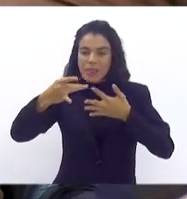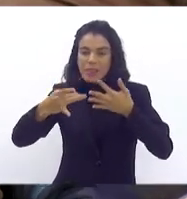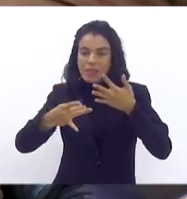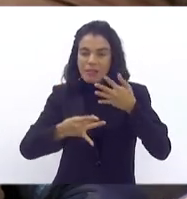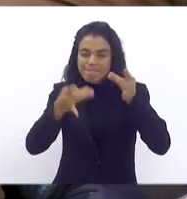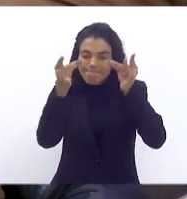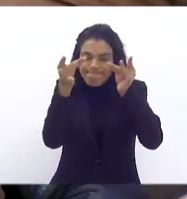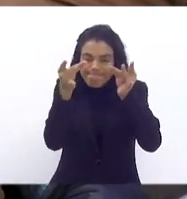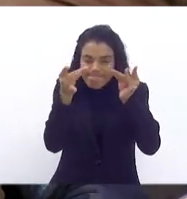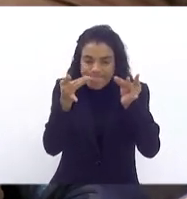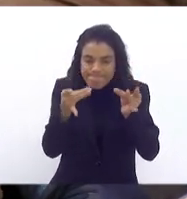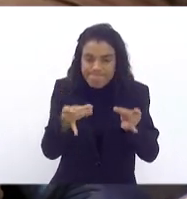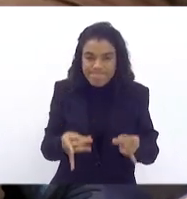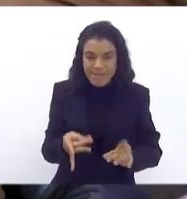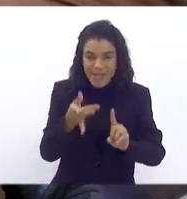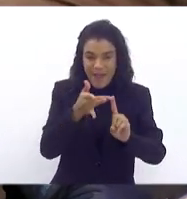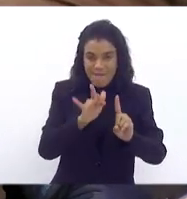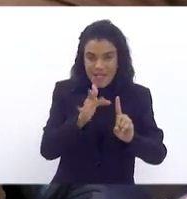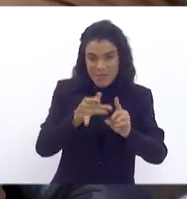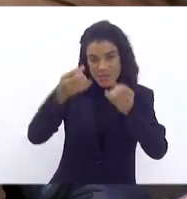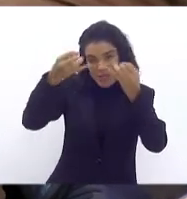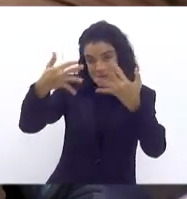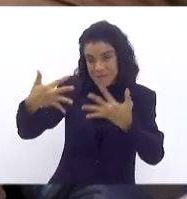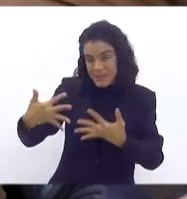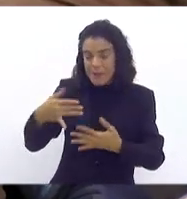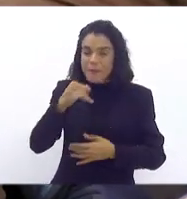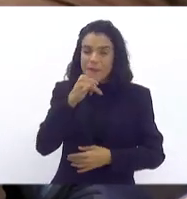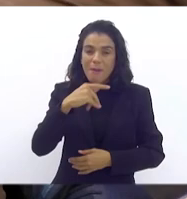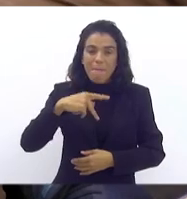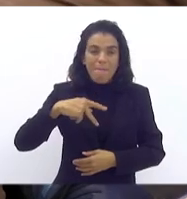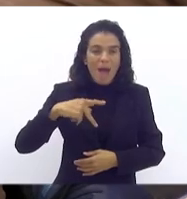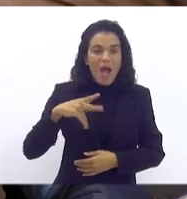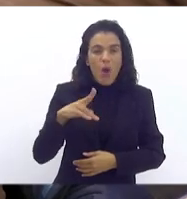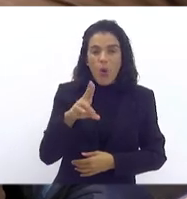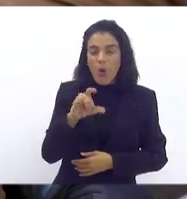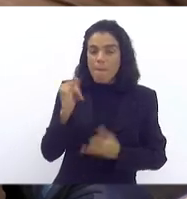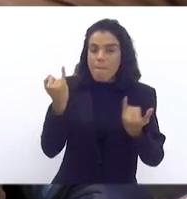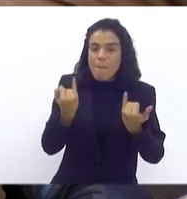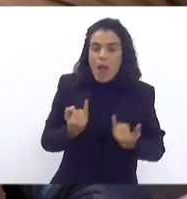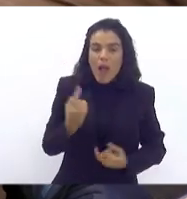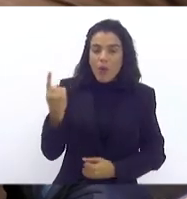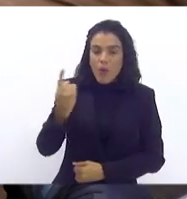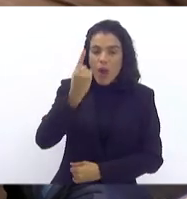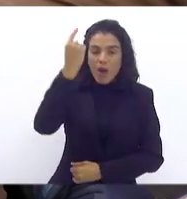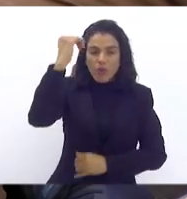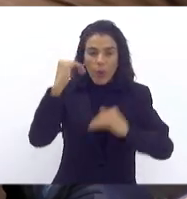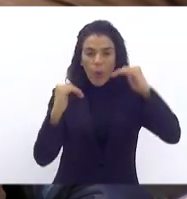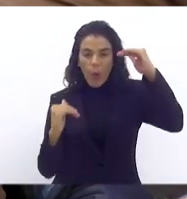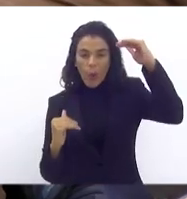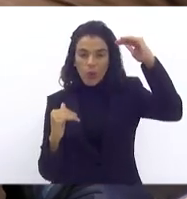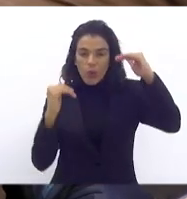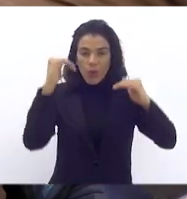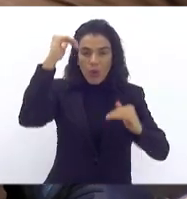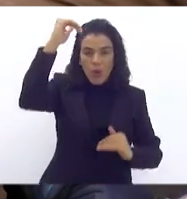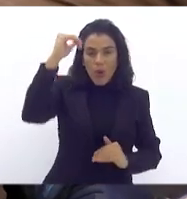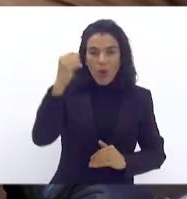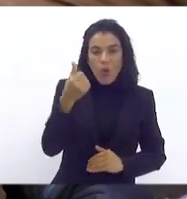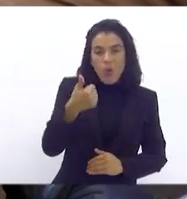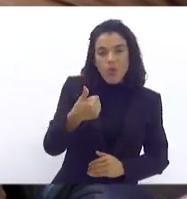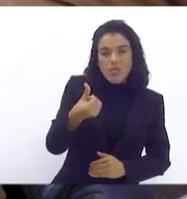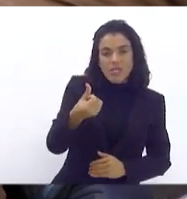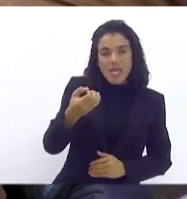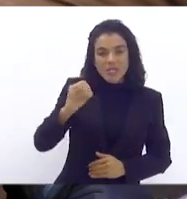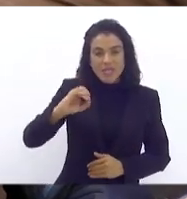pormenorizada que a vítima faz do autor O Paulo foi descrito como sendo magro alto baixo gordo de 1,60 M